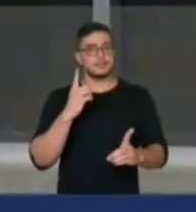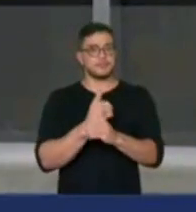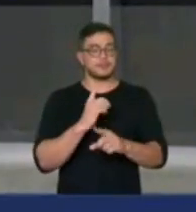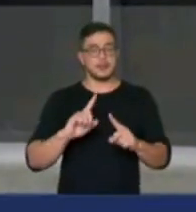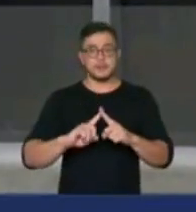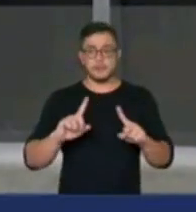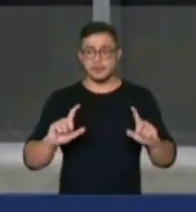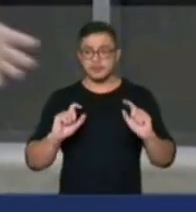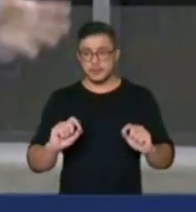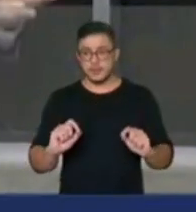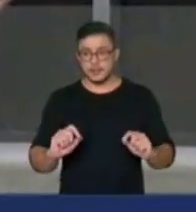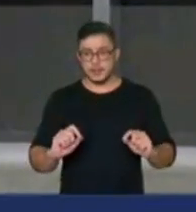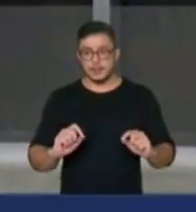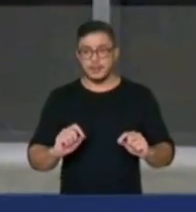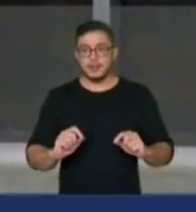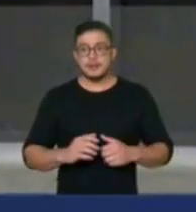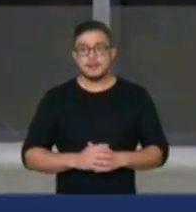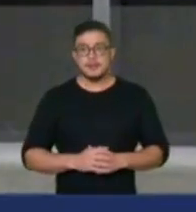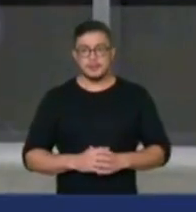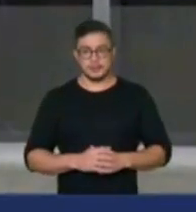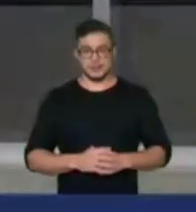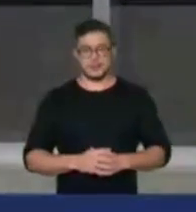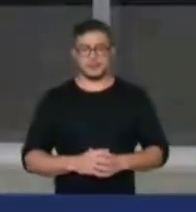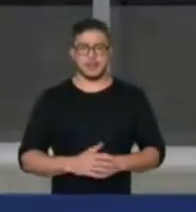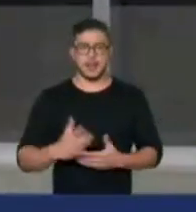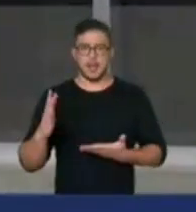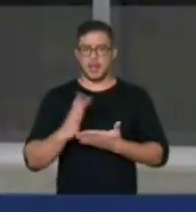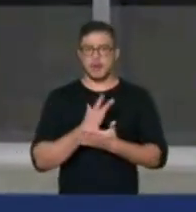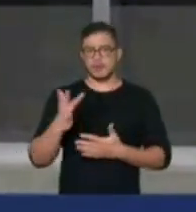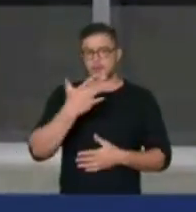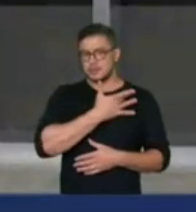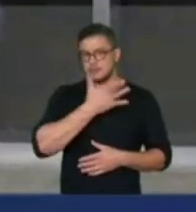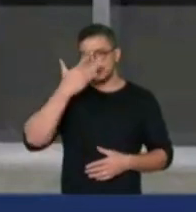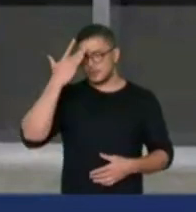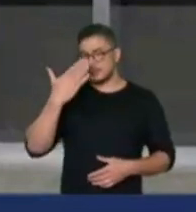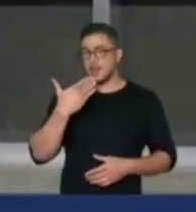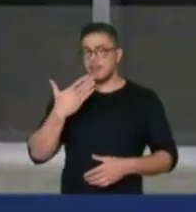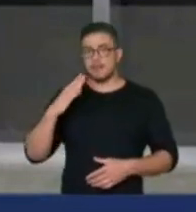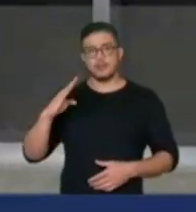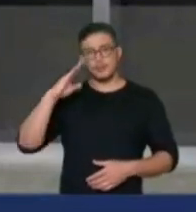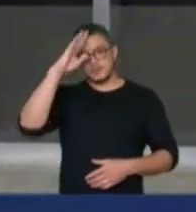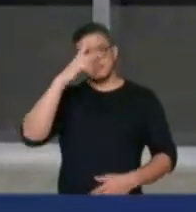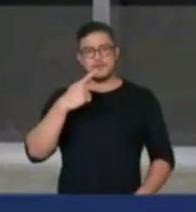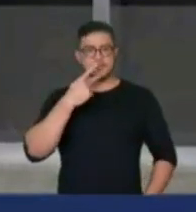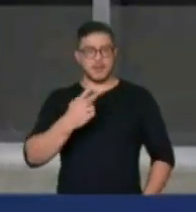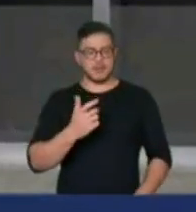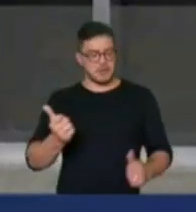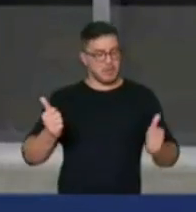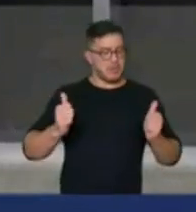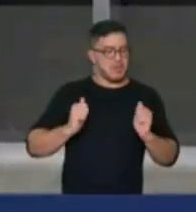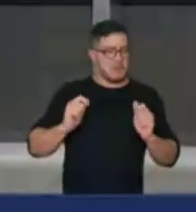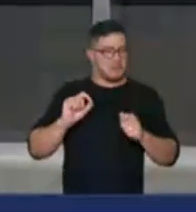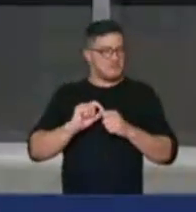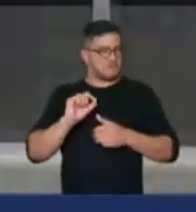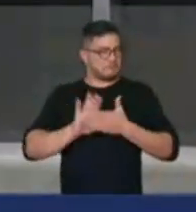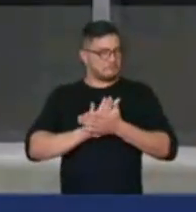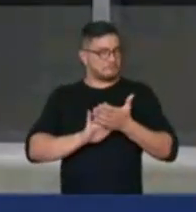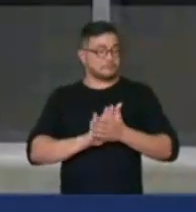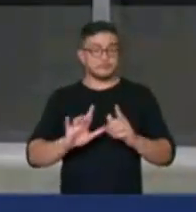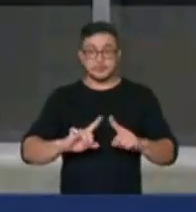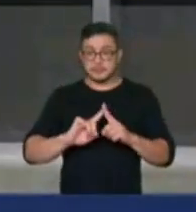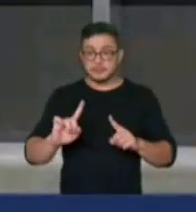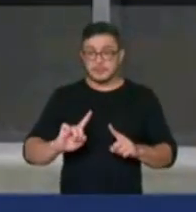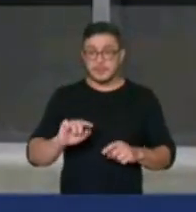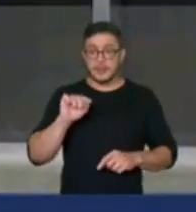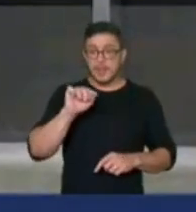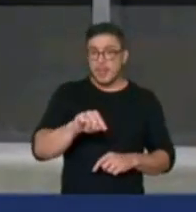ver com isso. Não tem nada a ver com isso, se são exatamente eles que foram lá para tentar liberar